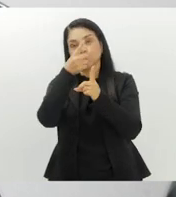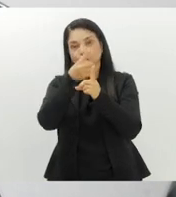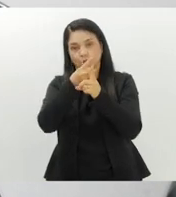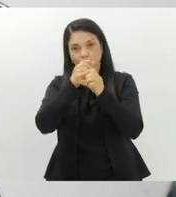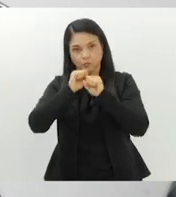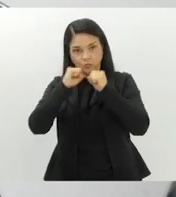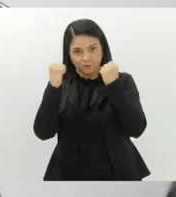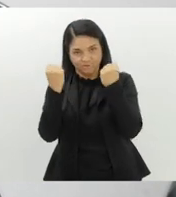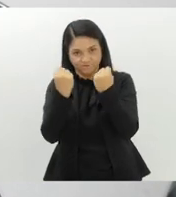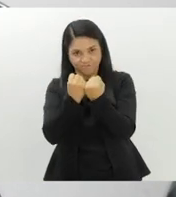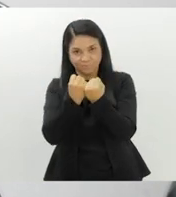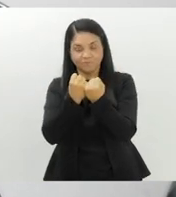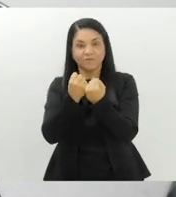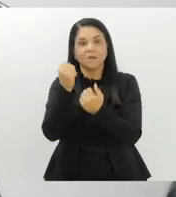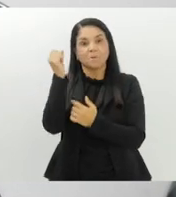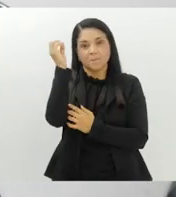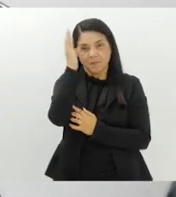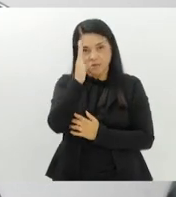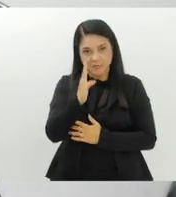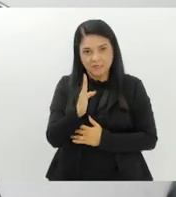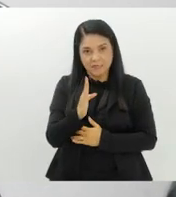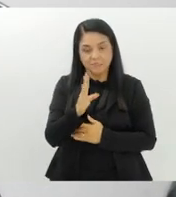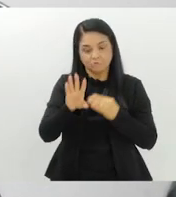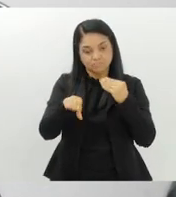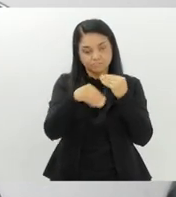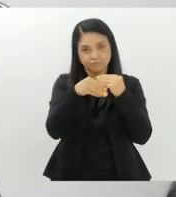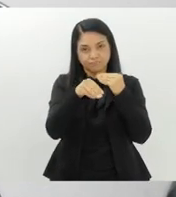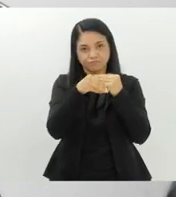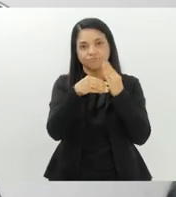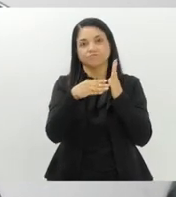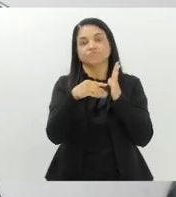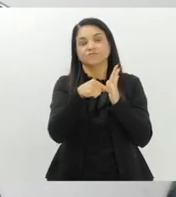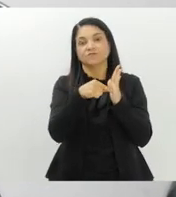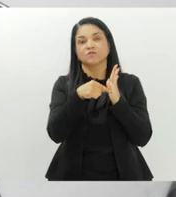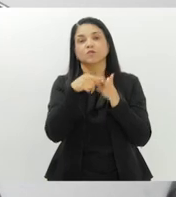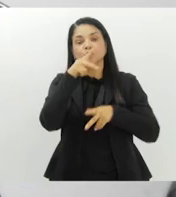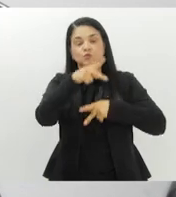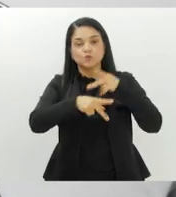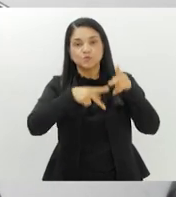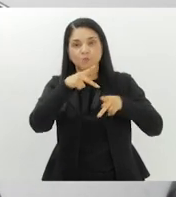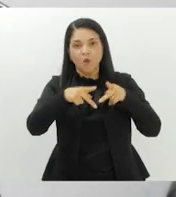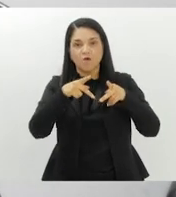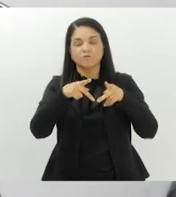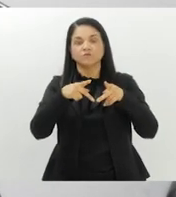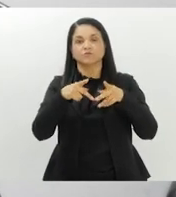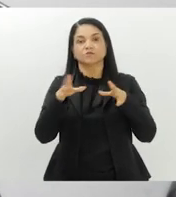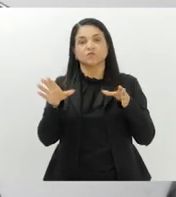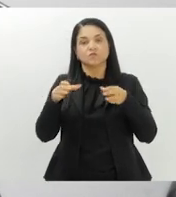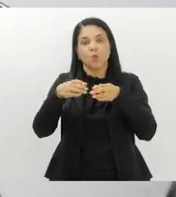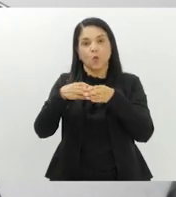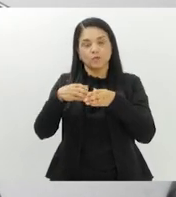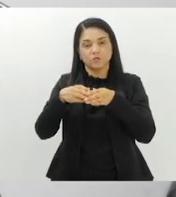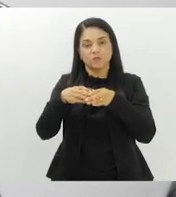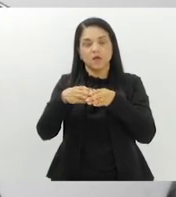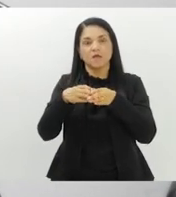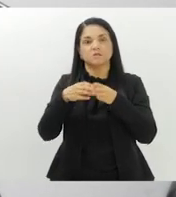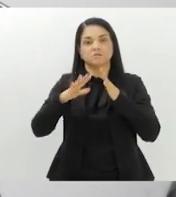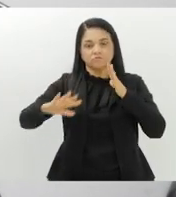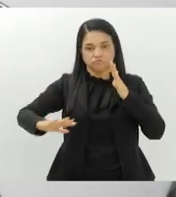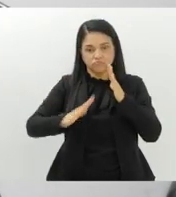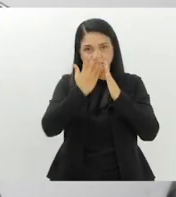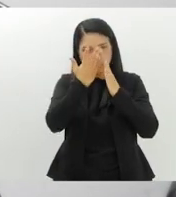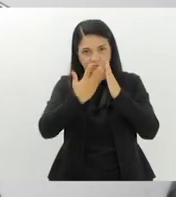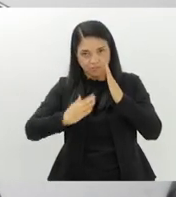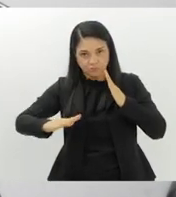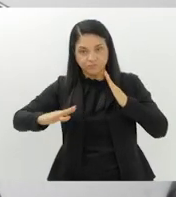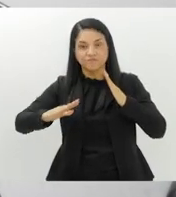do Encontro Nacional, um anseio dos povos, das comunidades de terreiro, dos centros, das